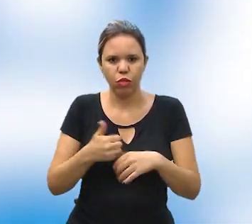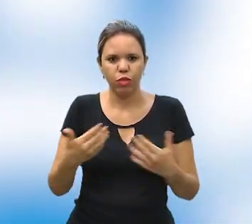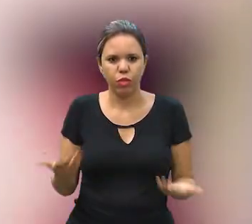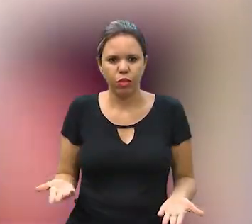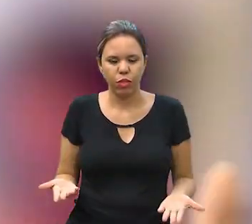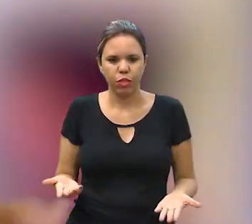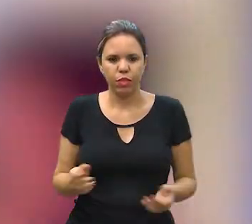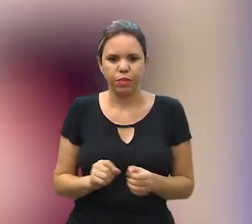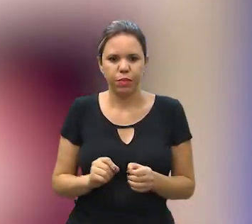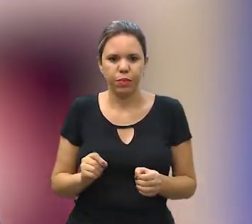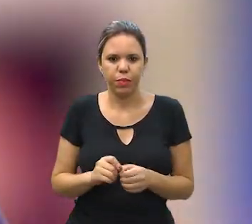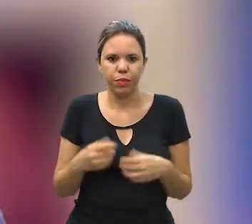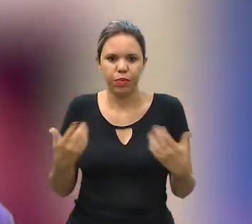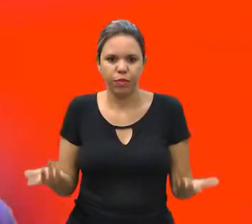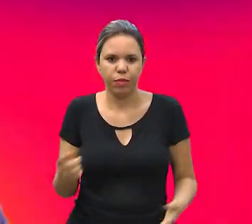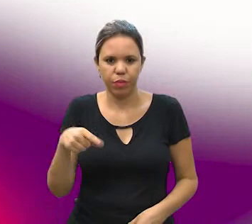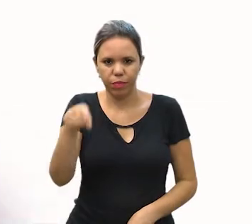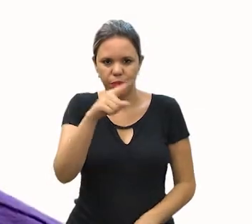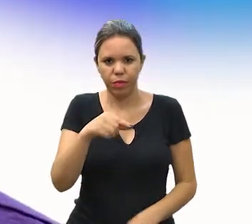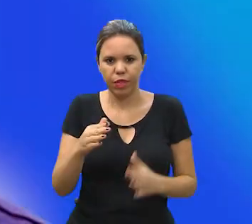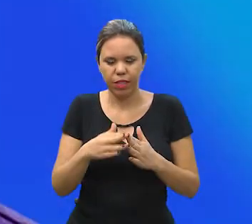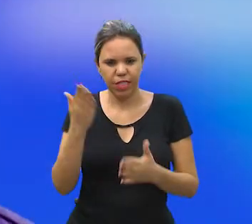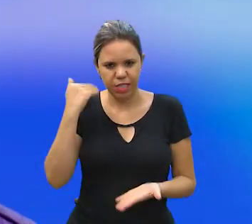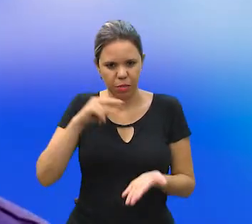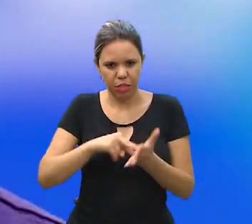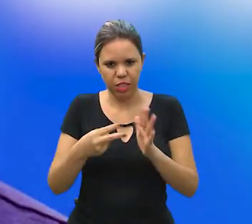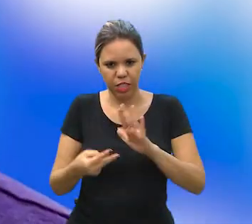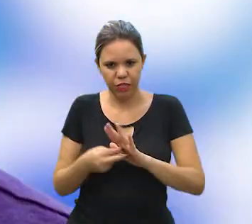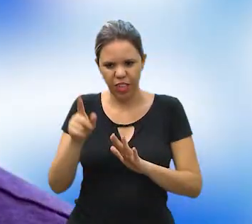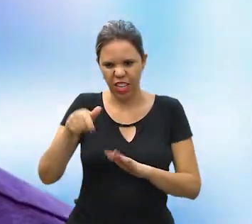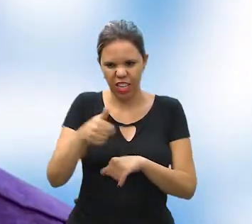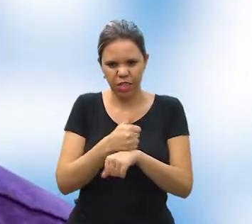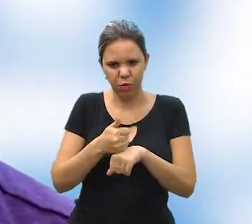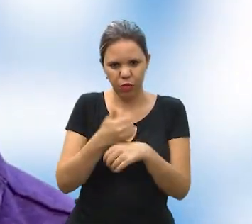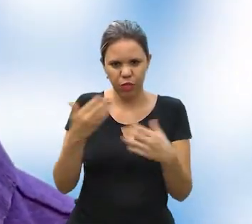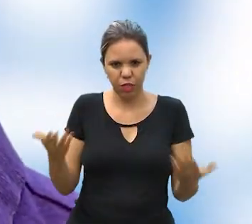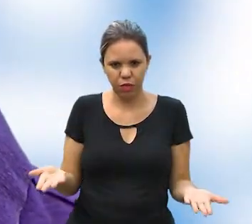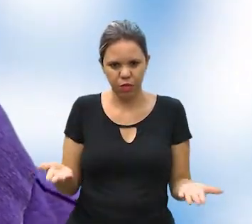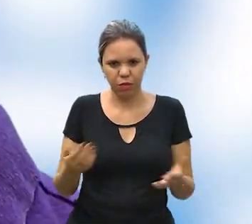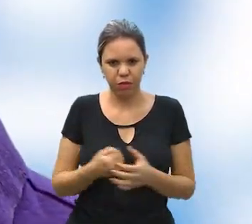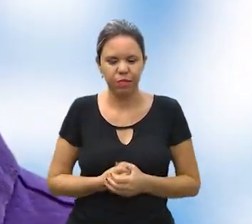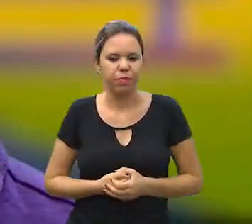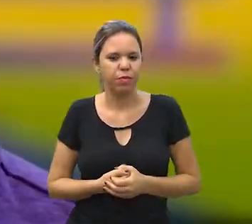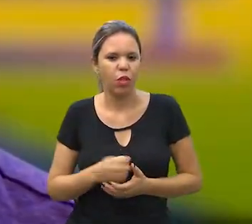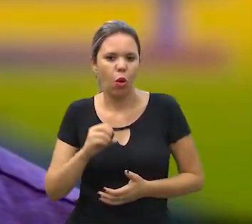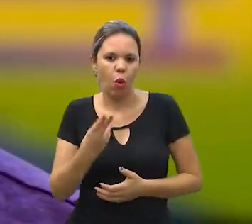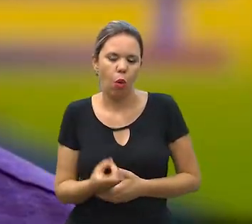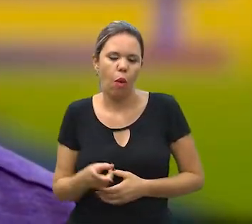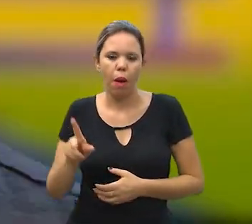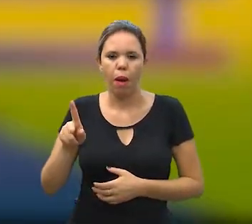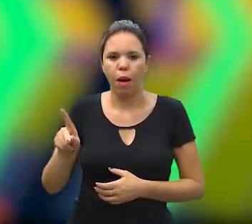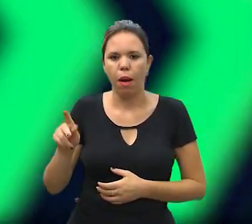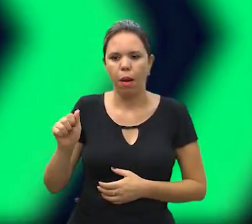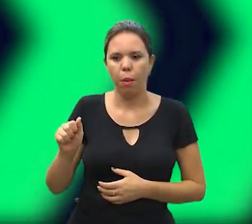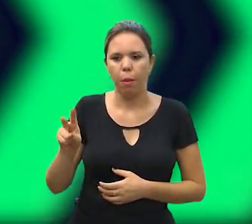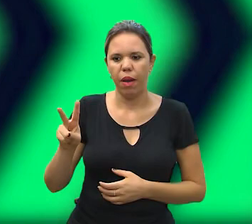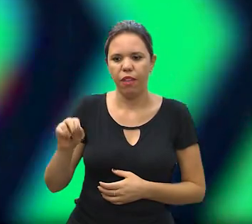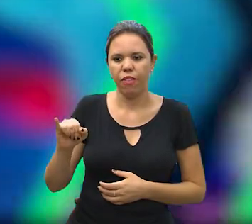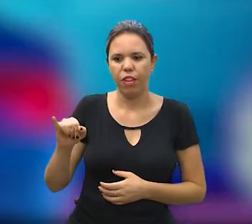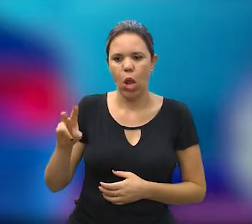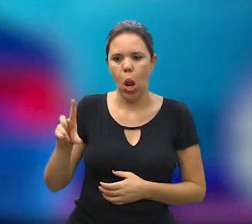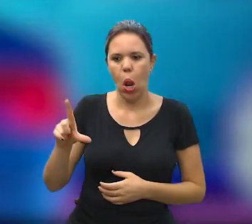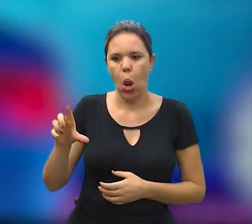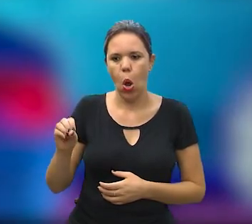profissionais. Aliás, você aí de casa sabe o que faz um datiloscopista ou papiloscopista? Eles